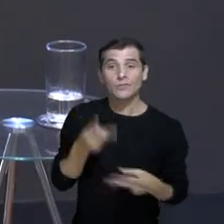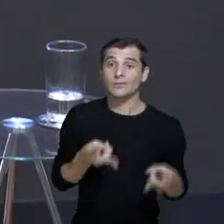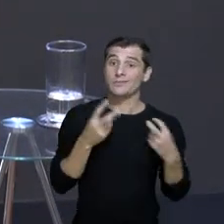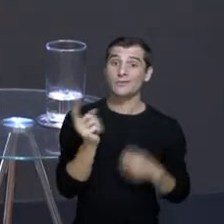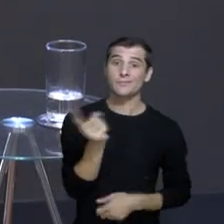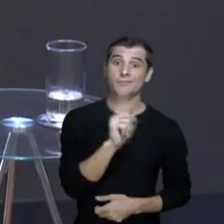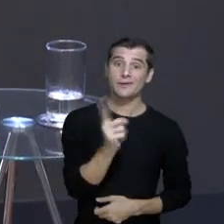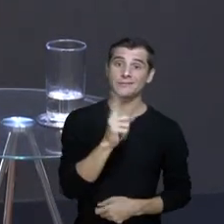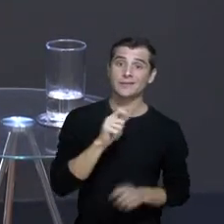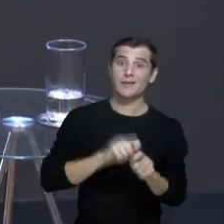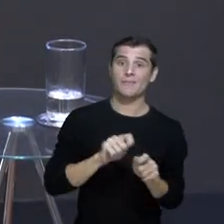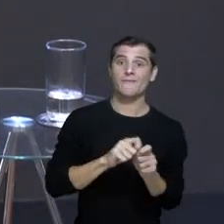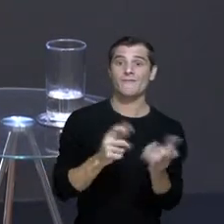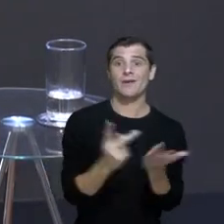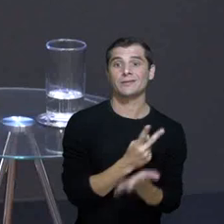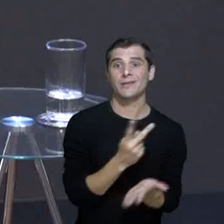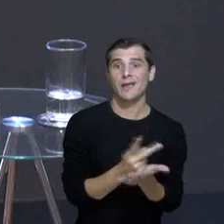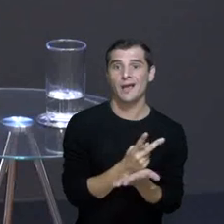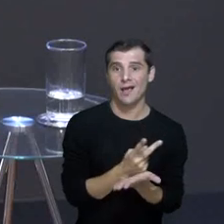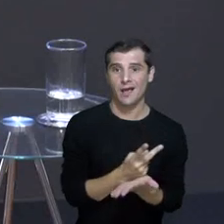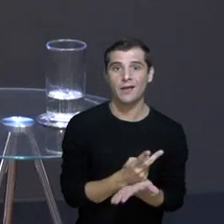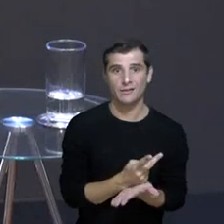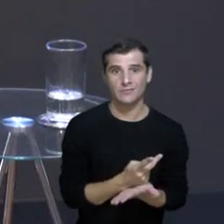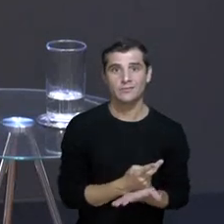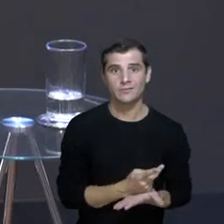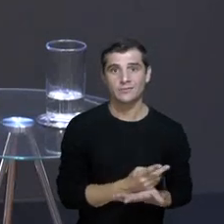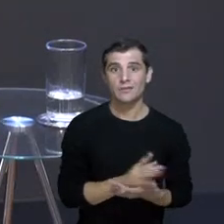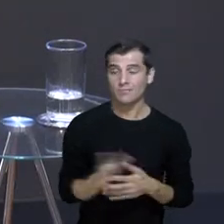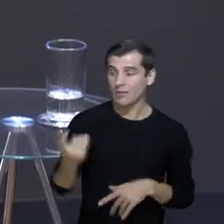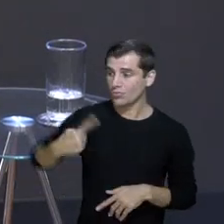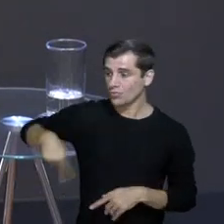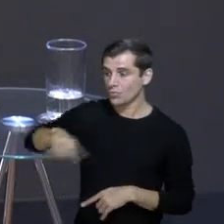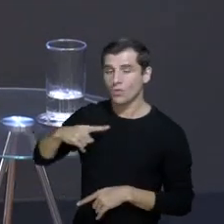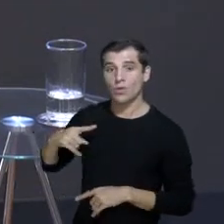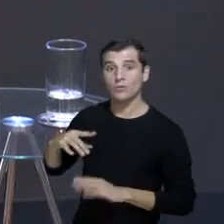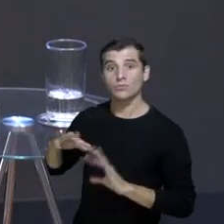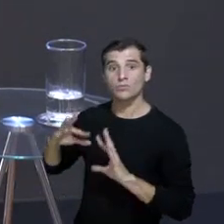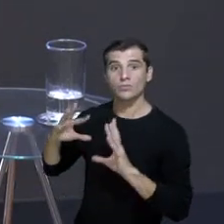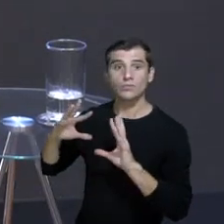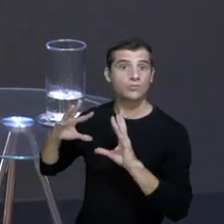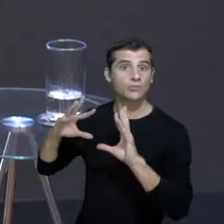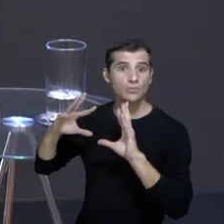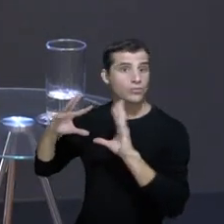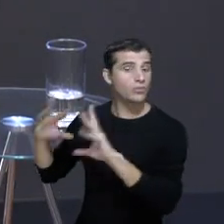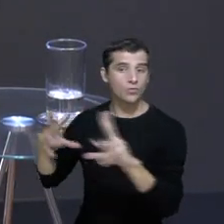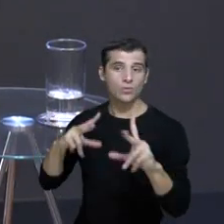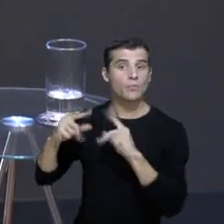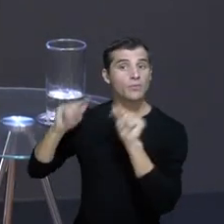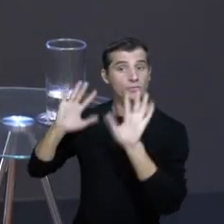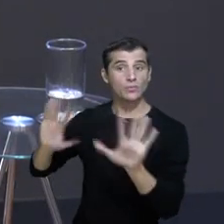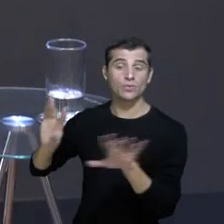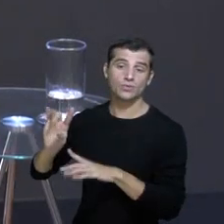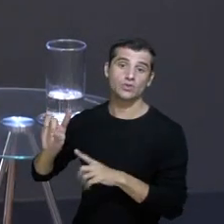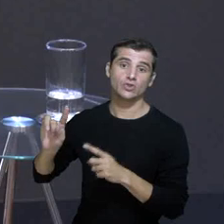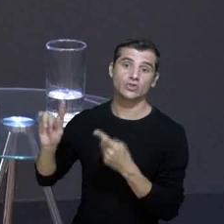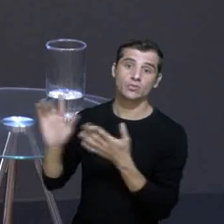nós já fomos somos e ainda seremos corruptos de alguma forma indireta